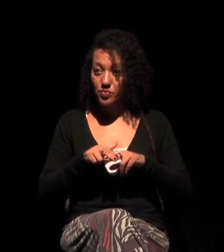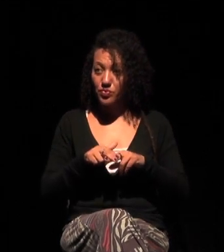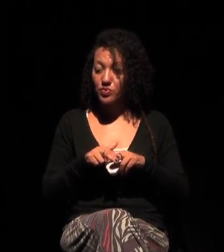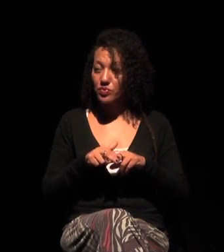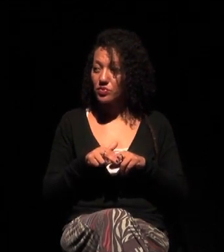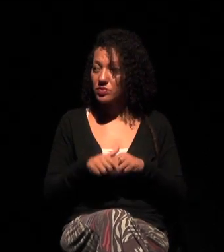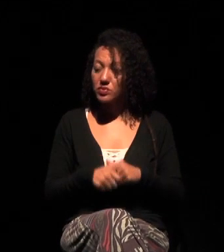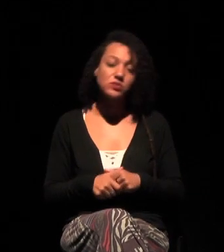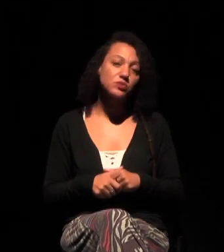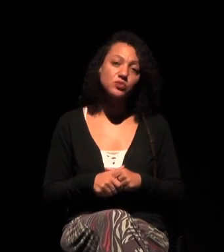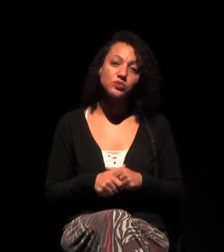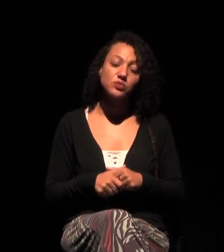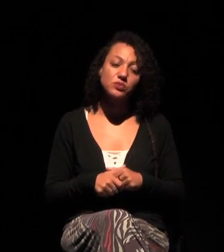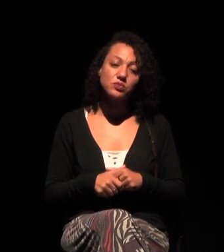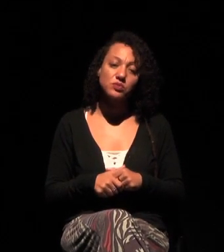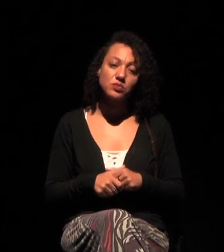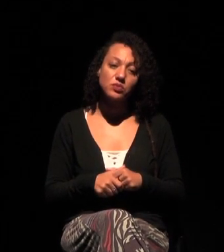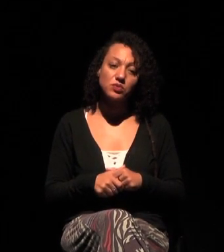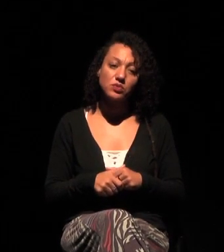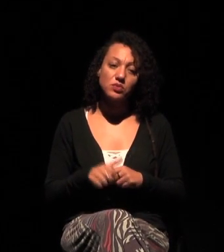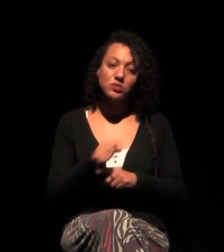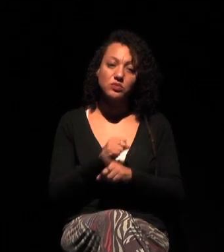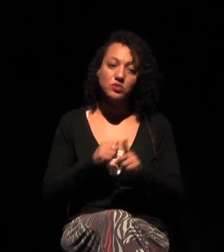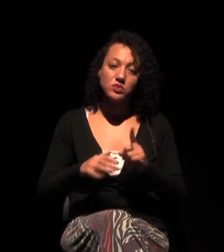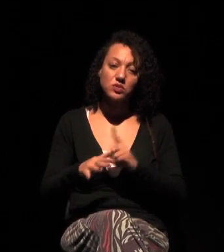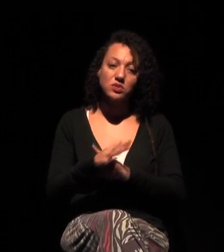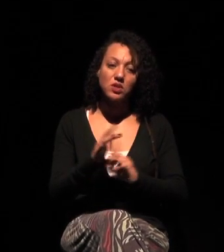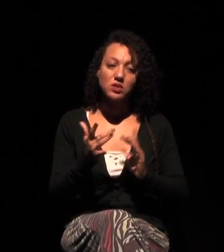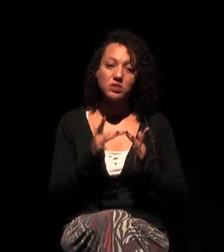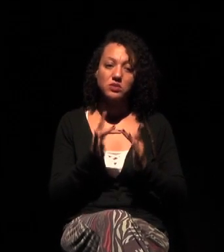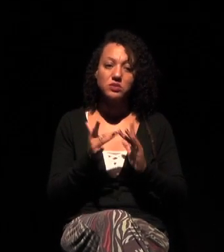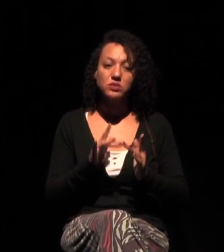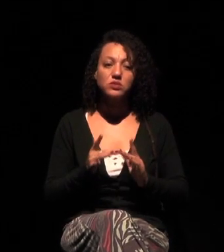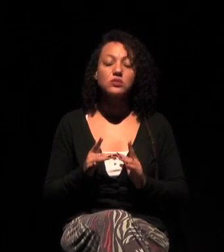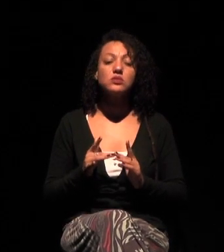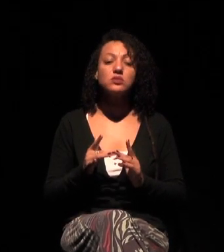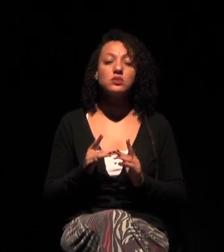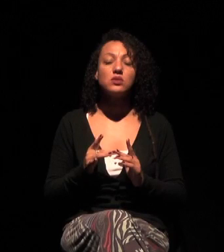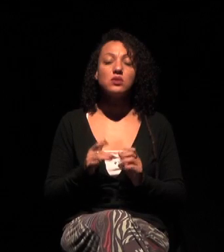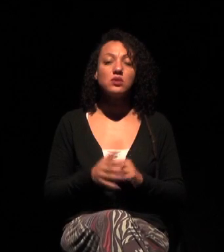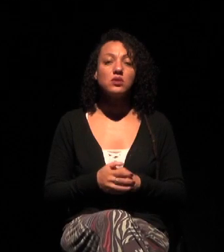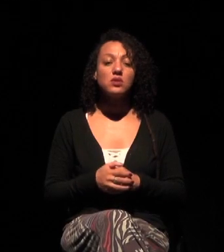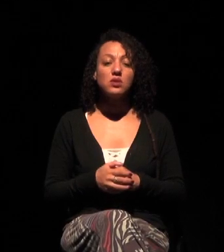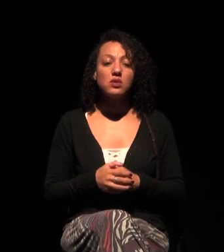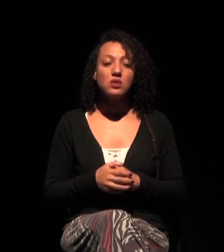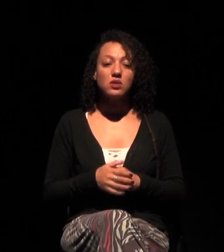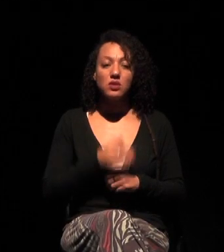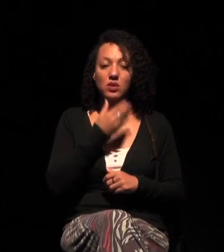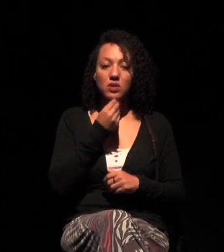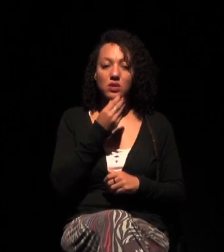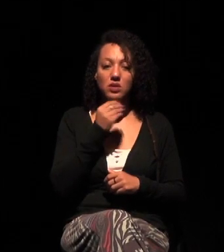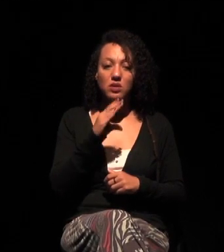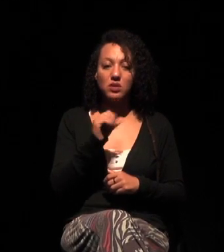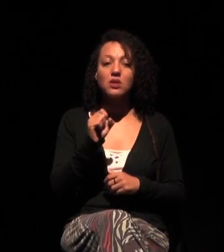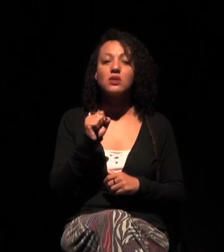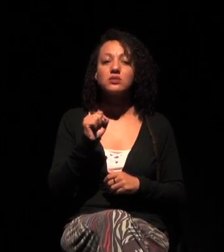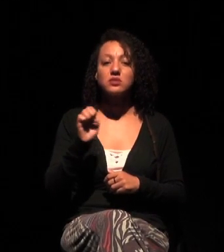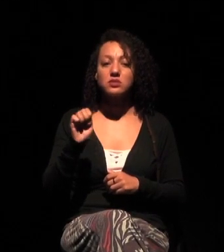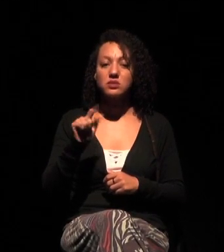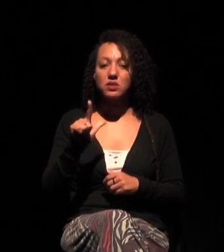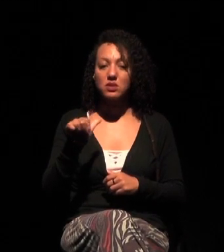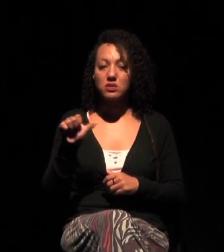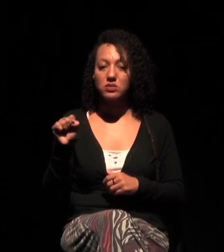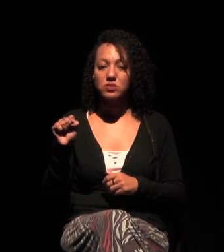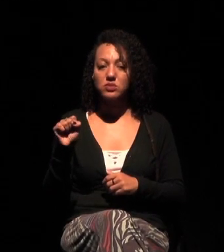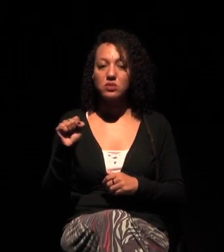castells 2 96 é não está apenas a criar como aluguéis previa